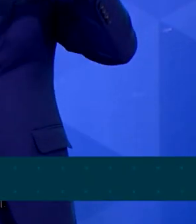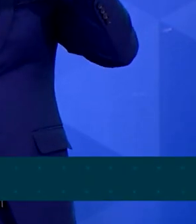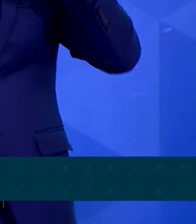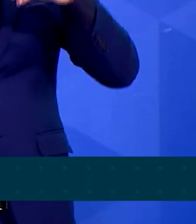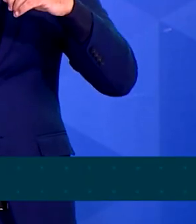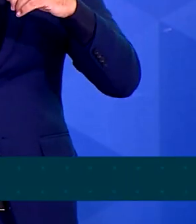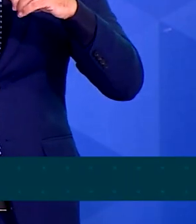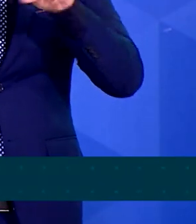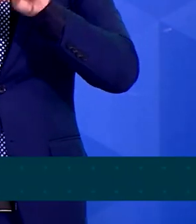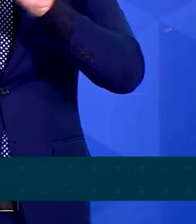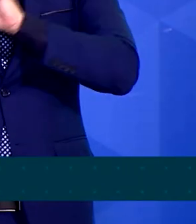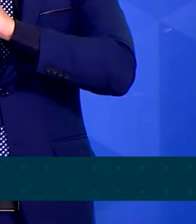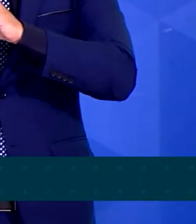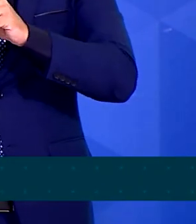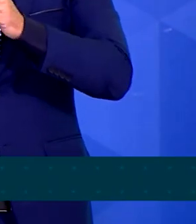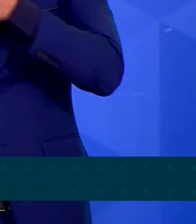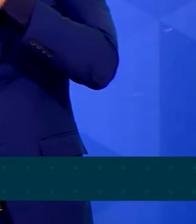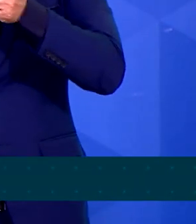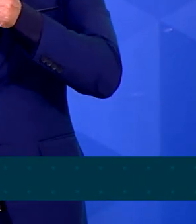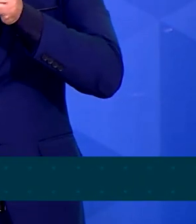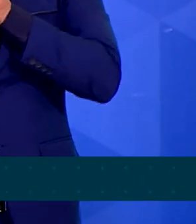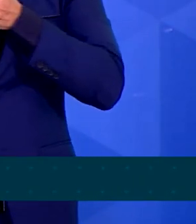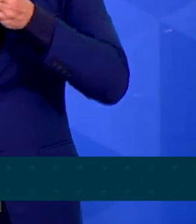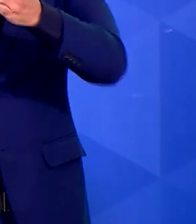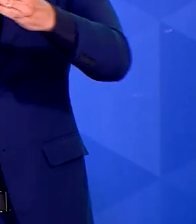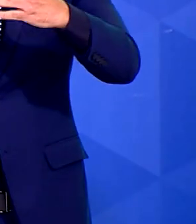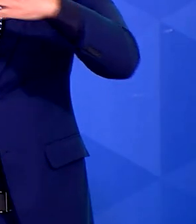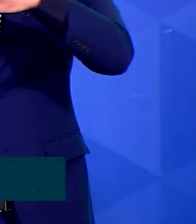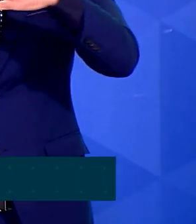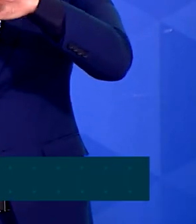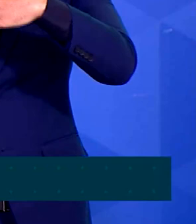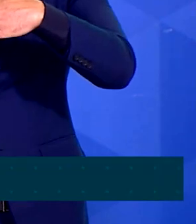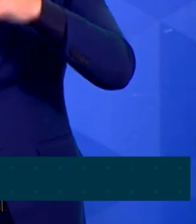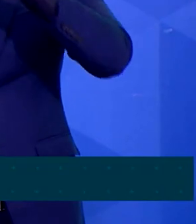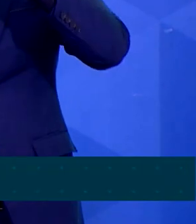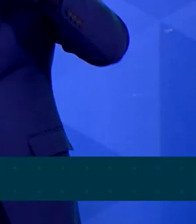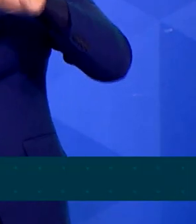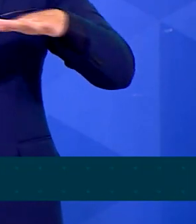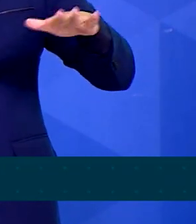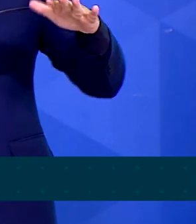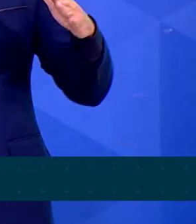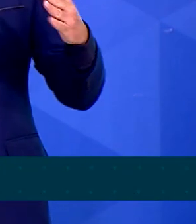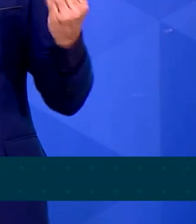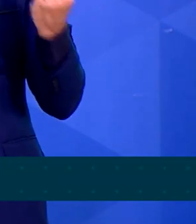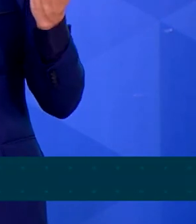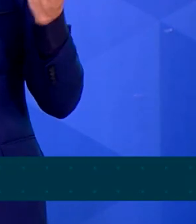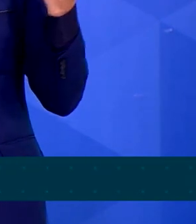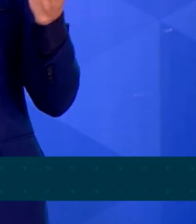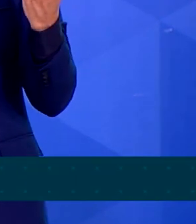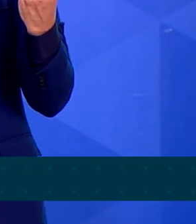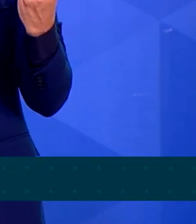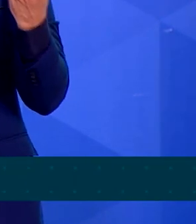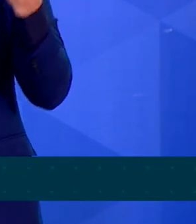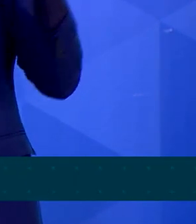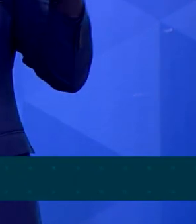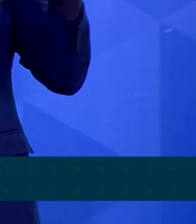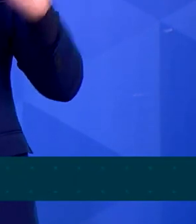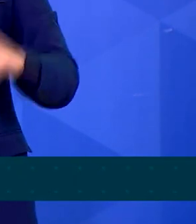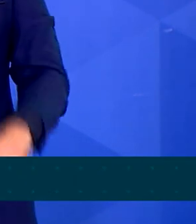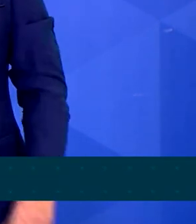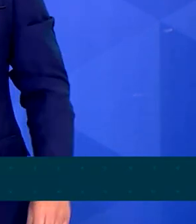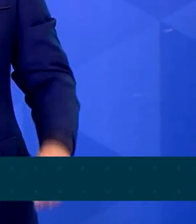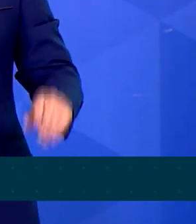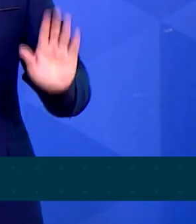nas nossas nascentes, rios, cidades e mares. É inaceitável vermos as nossas